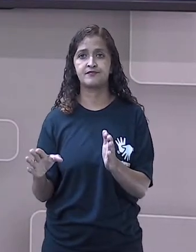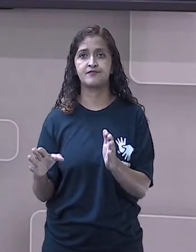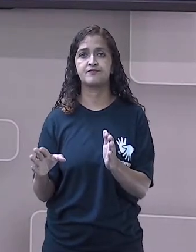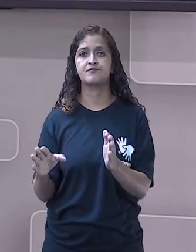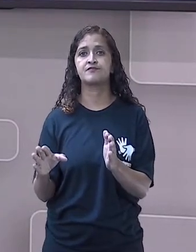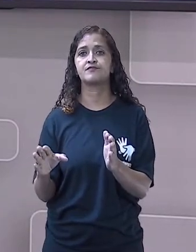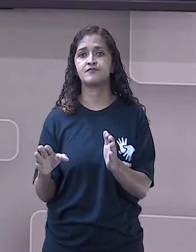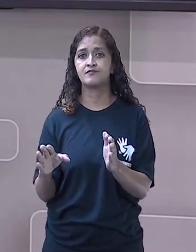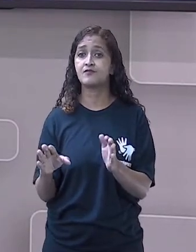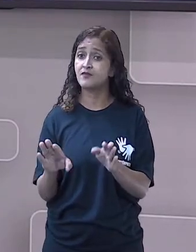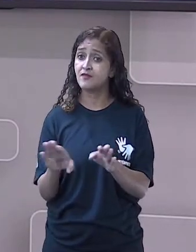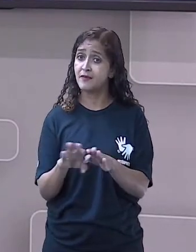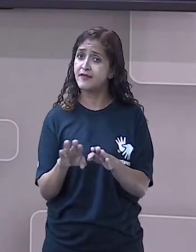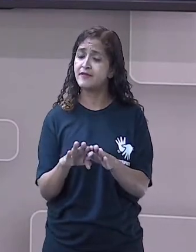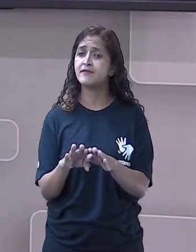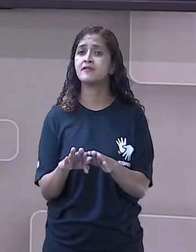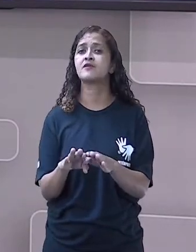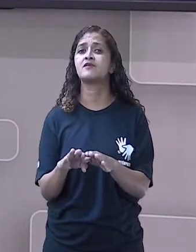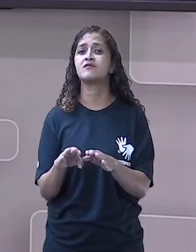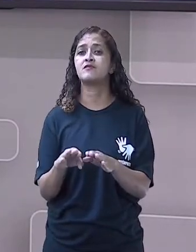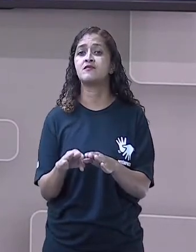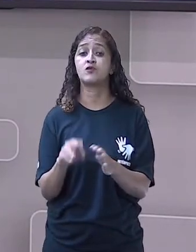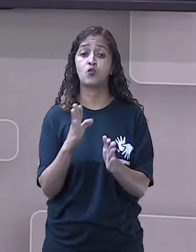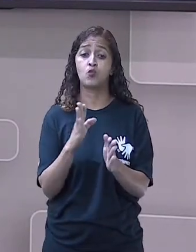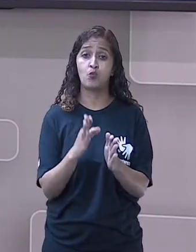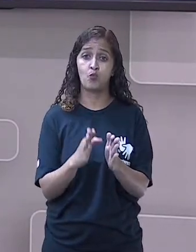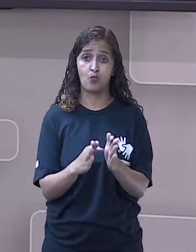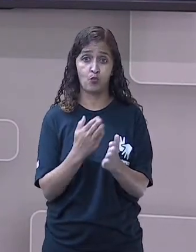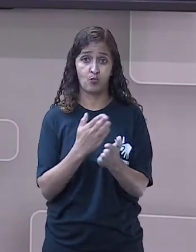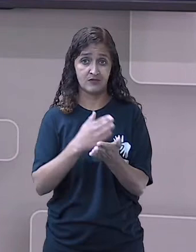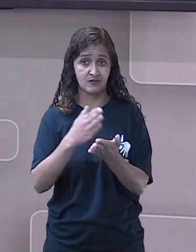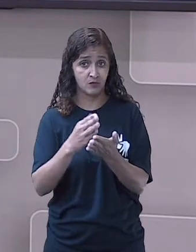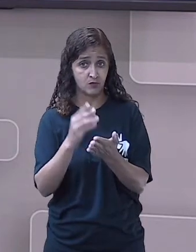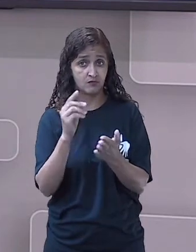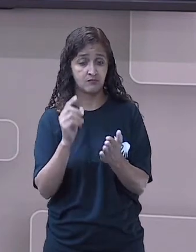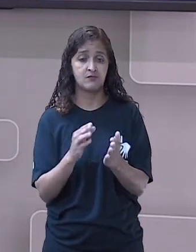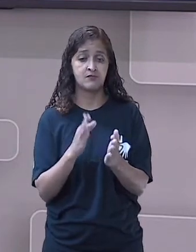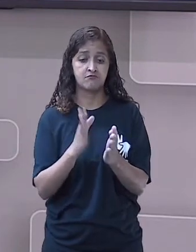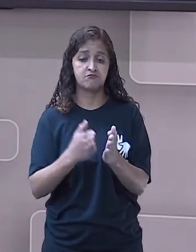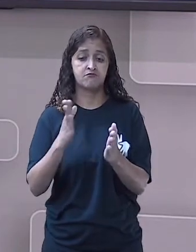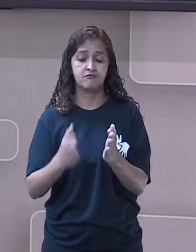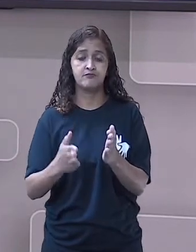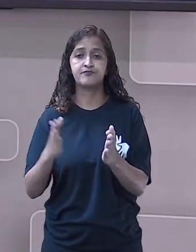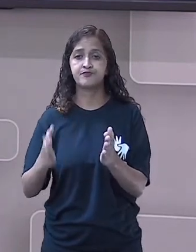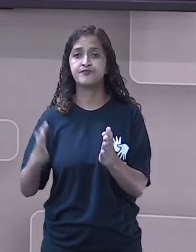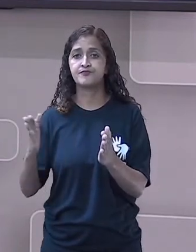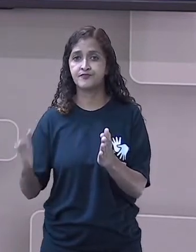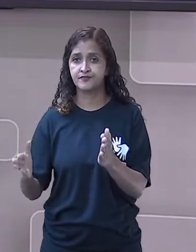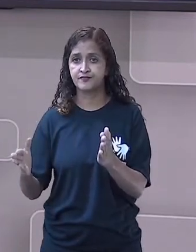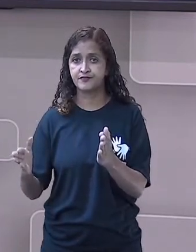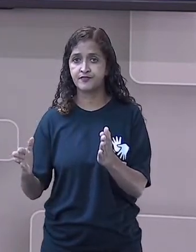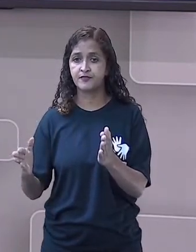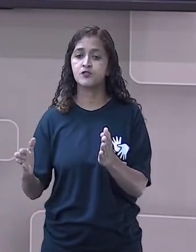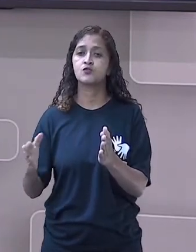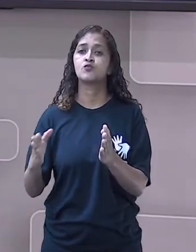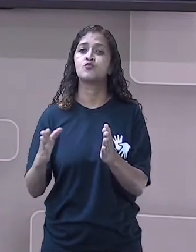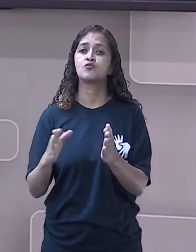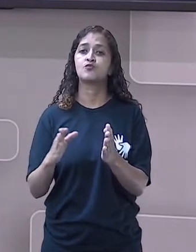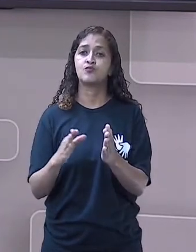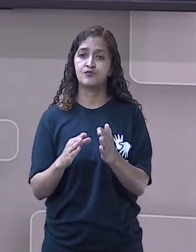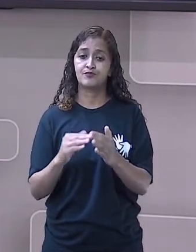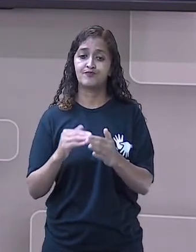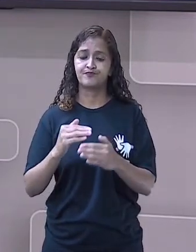decrescer, é da mesma forma. É de um por um. Então, a nossa ordem crescente é